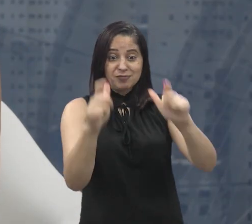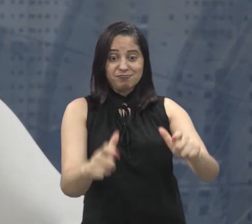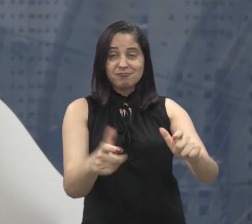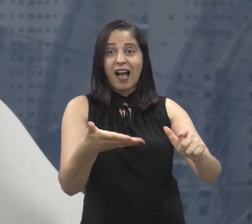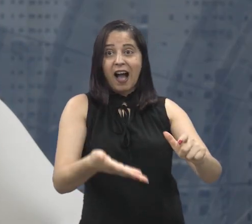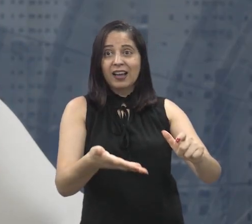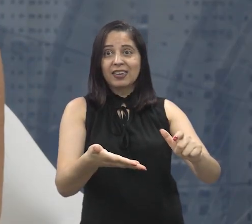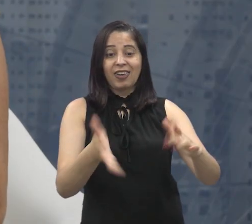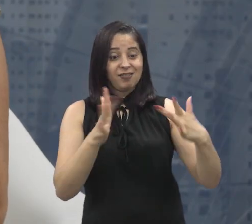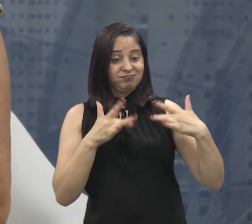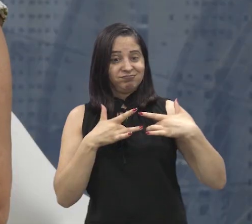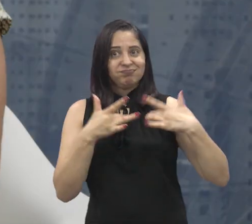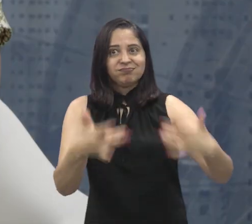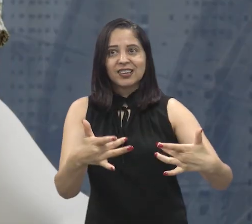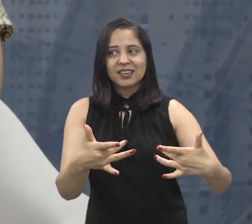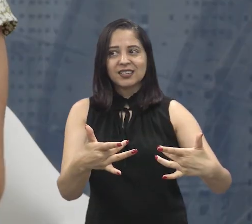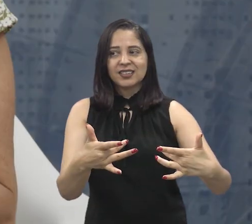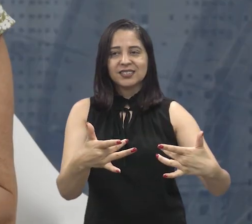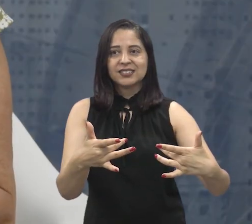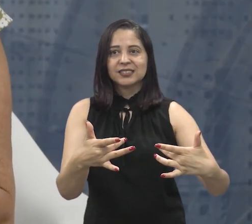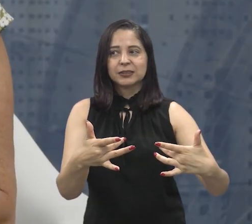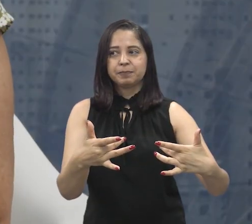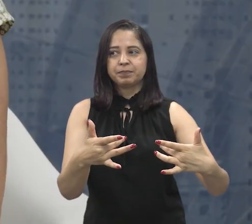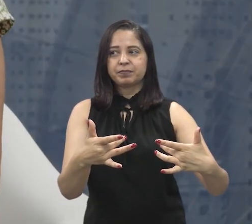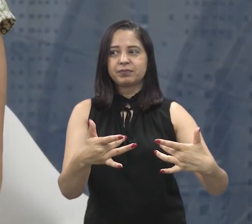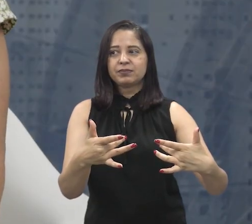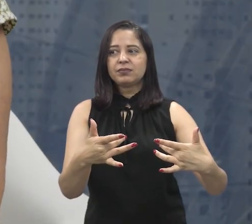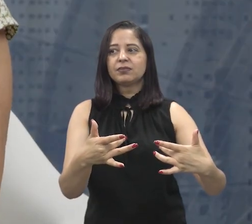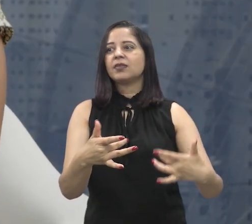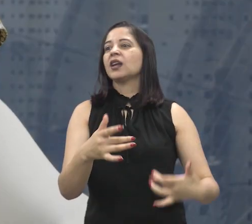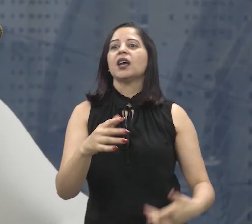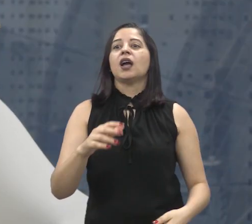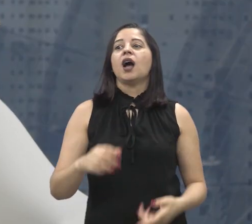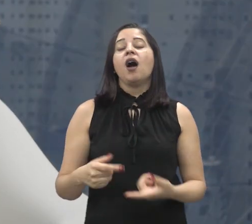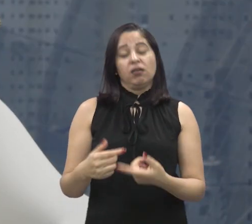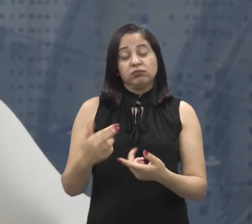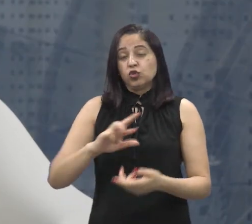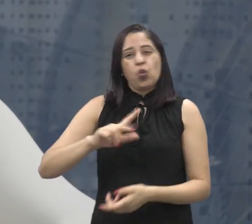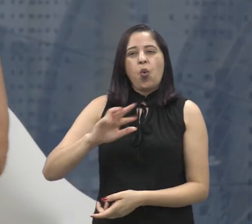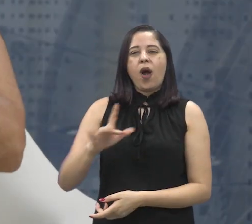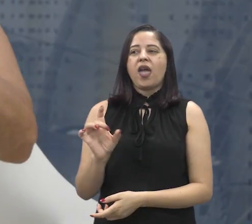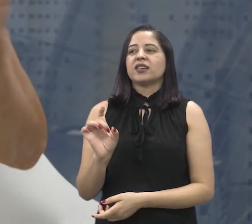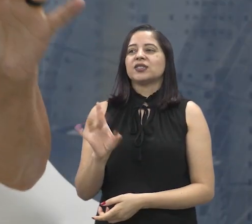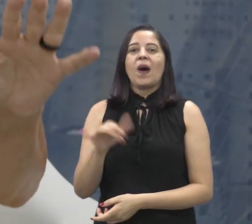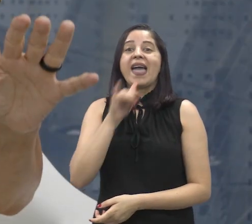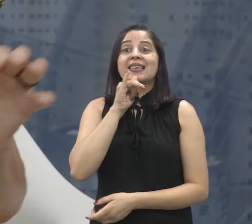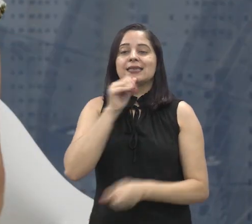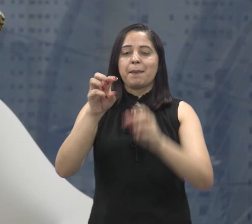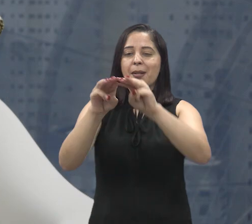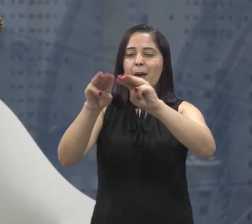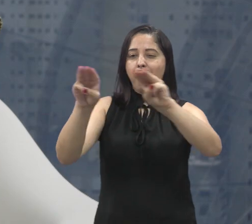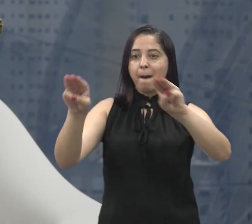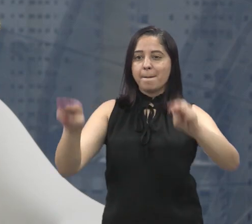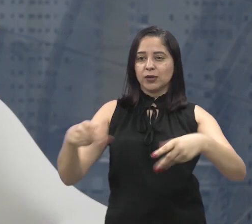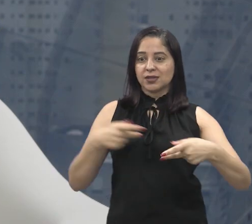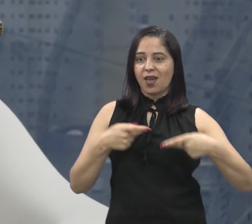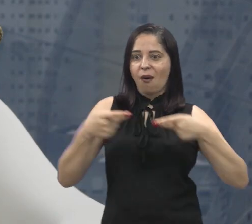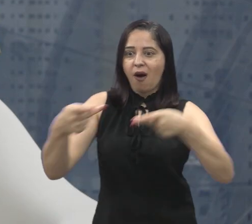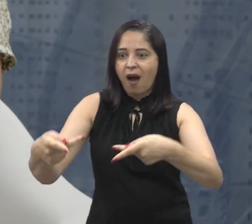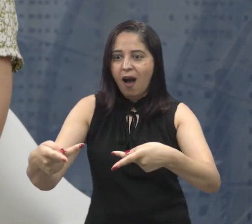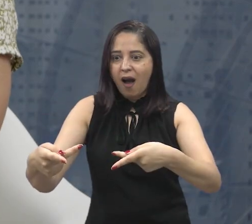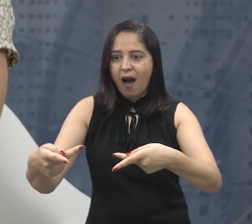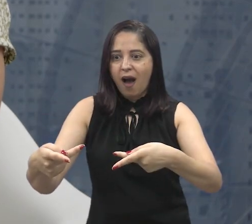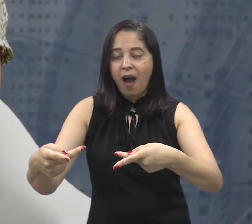criativo, solidário. Ele não é só de objetos, ele é de gente, como a Aline falou, quando vai visitar alguma coisa, que